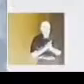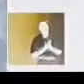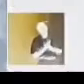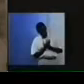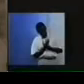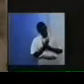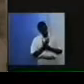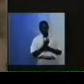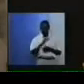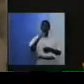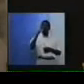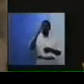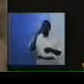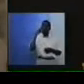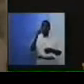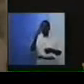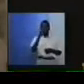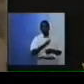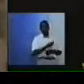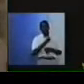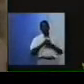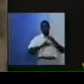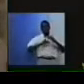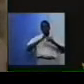Quando vê você se desenvolvendo como criança.